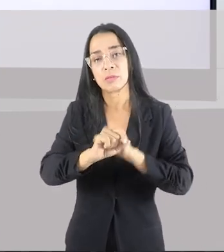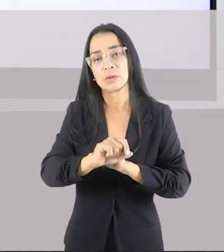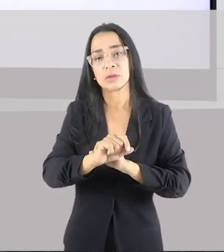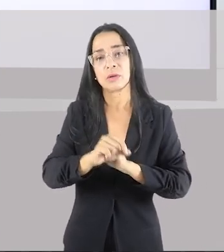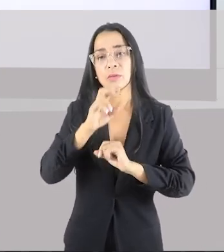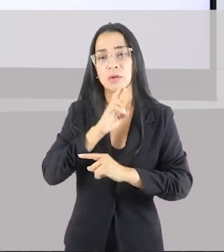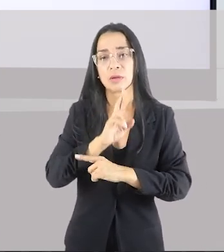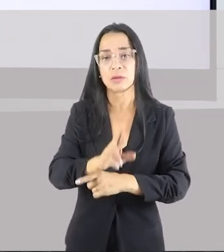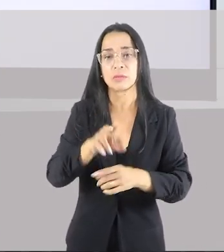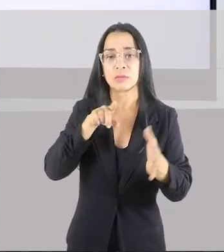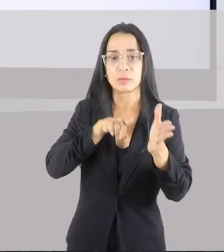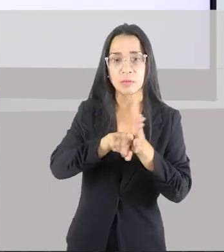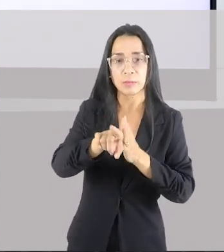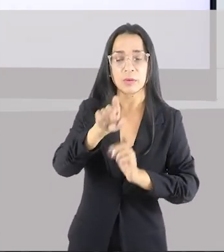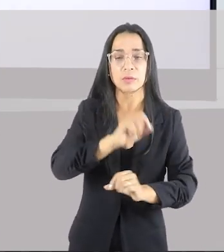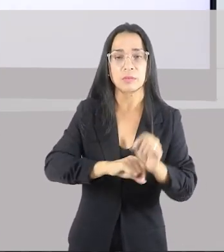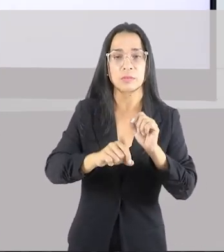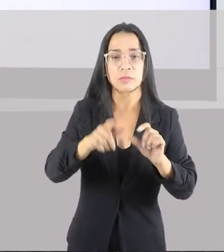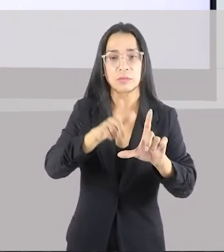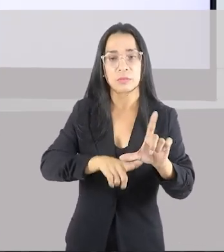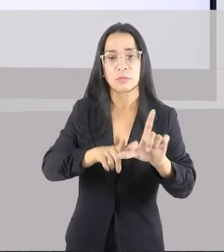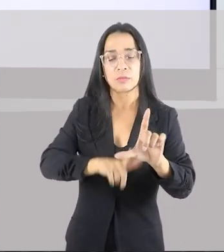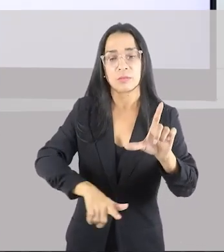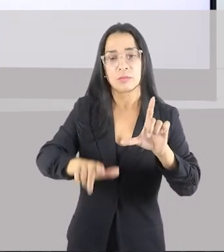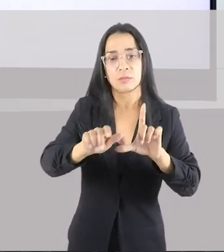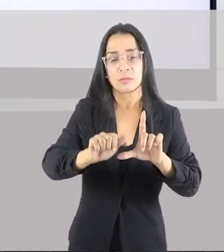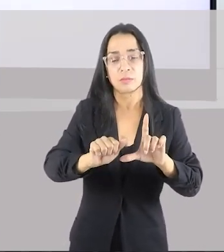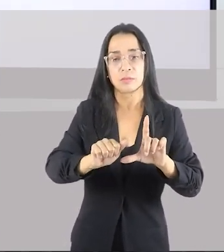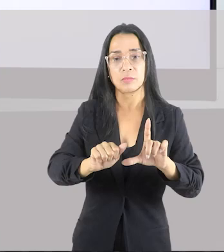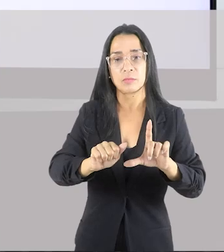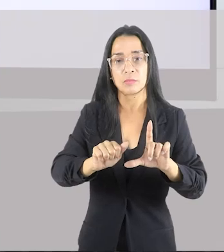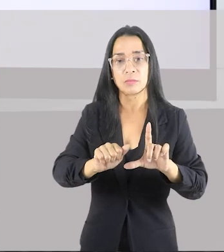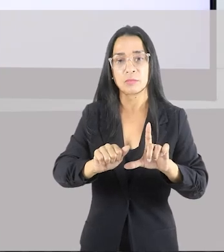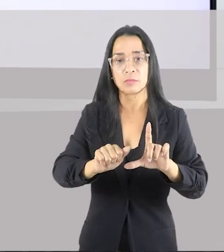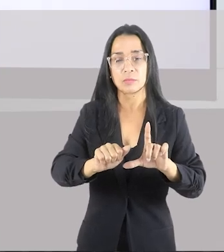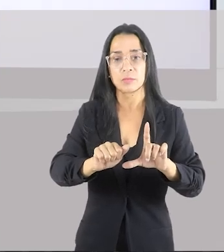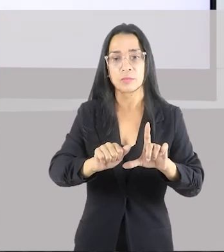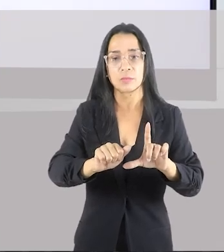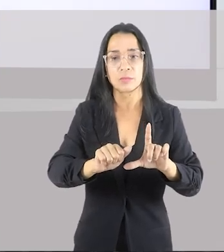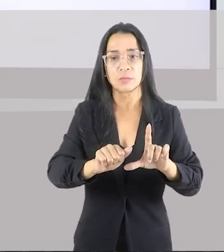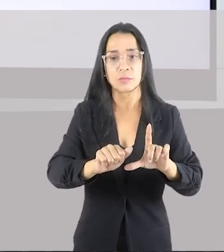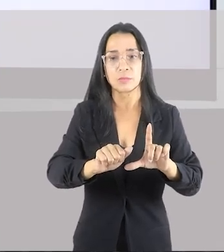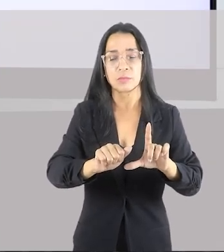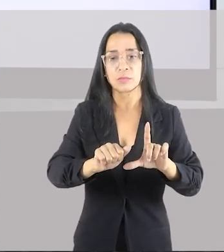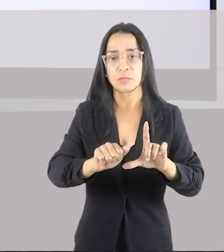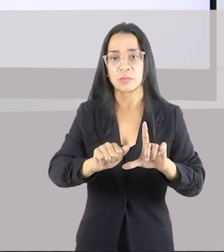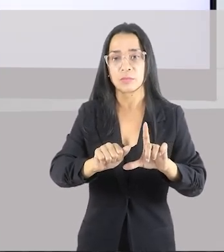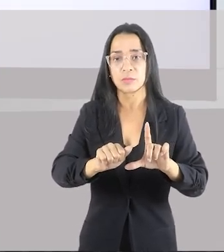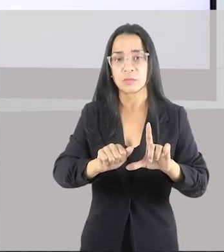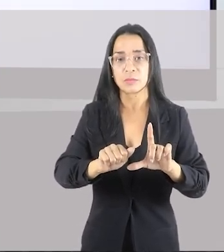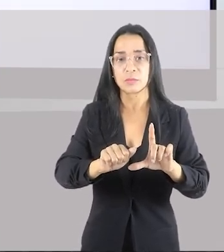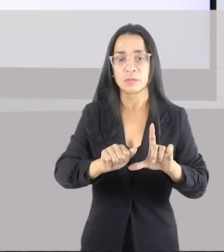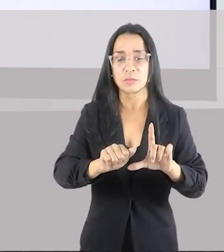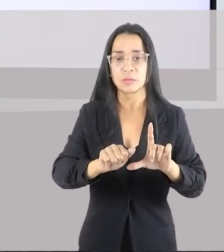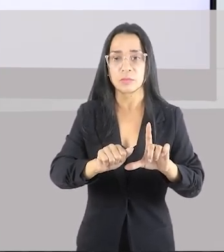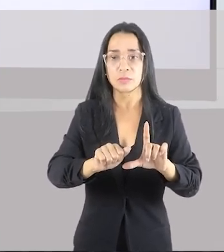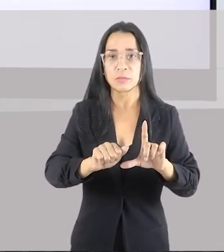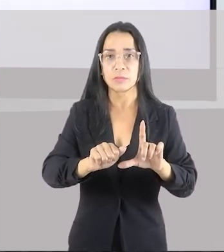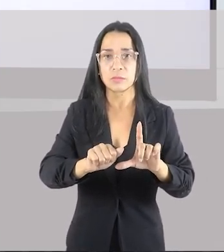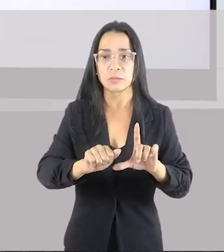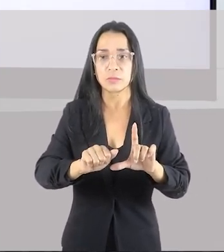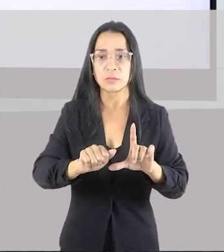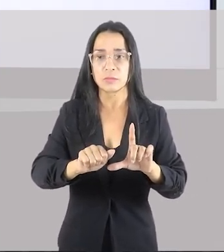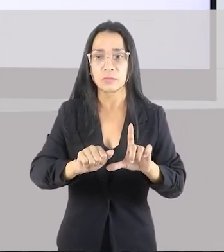para responder essa pergunta. Vamos aqui na letra A. Letra A. A formação meiótica dos gametas se inicia logo